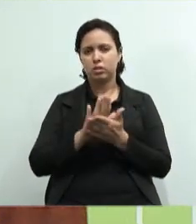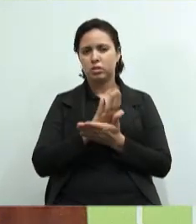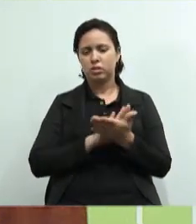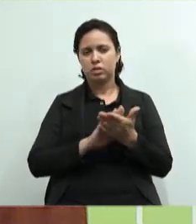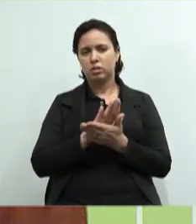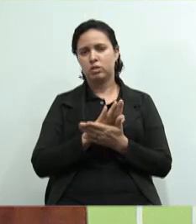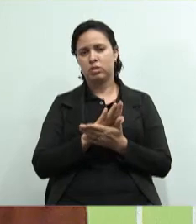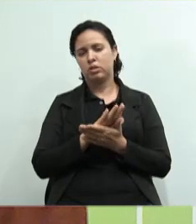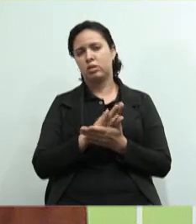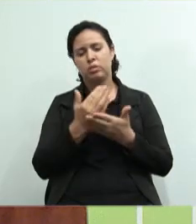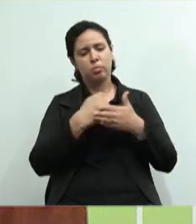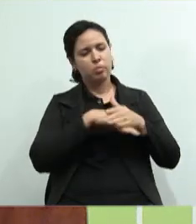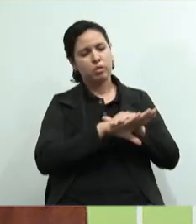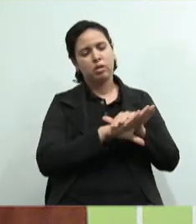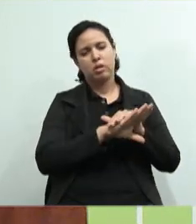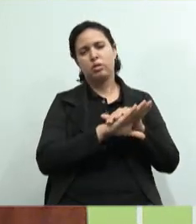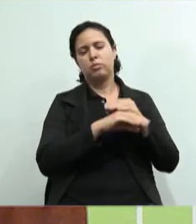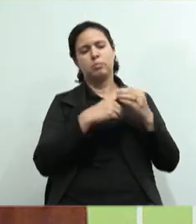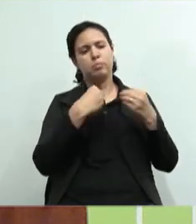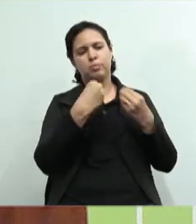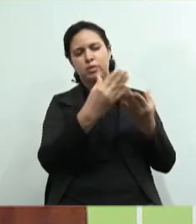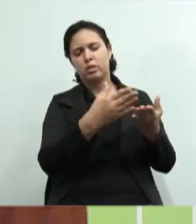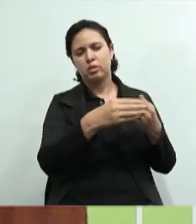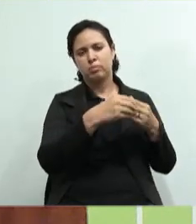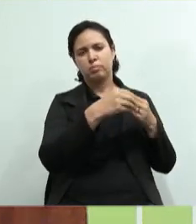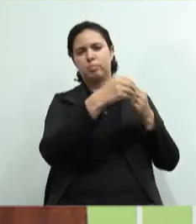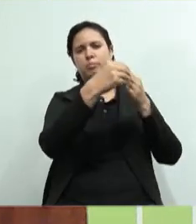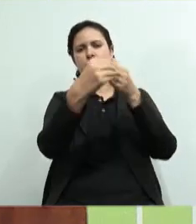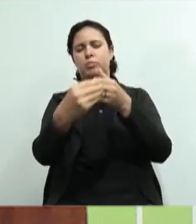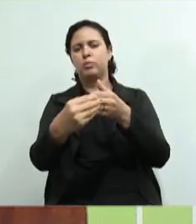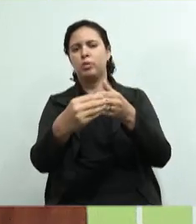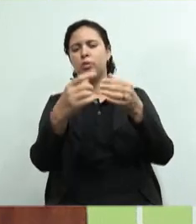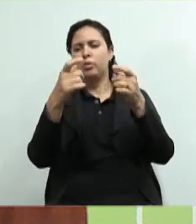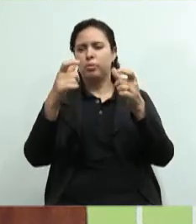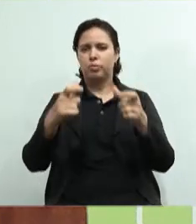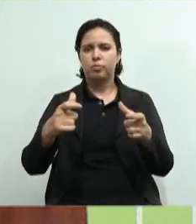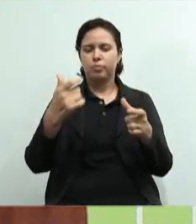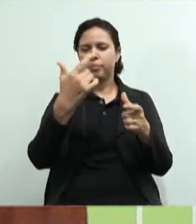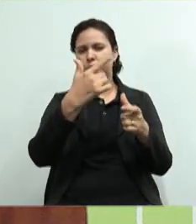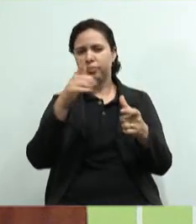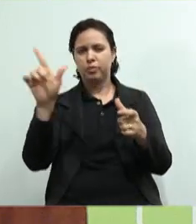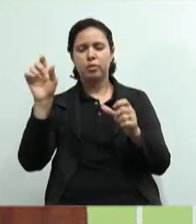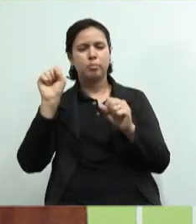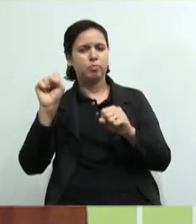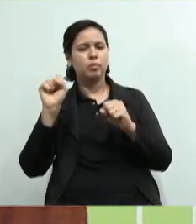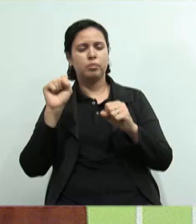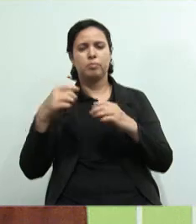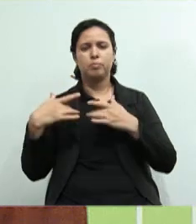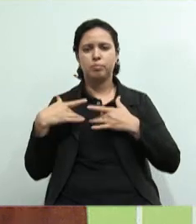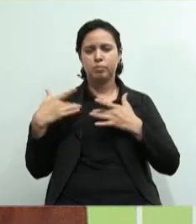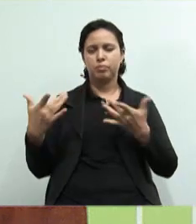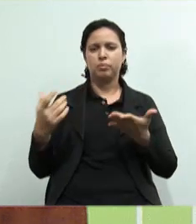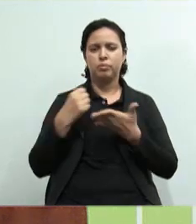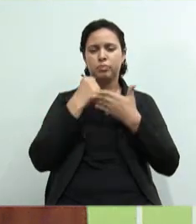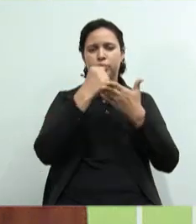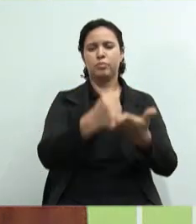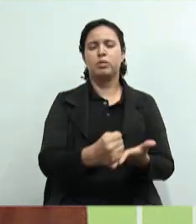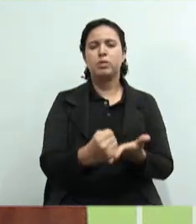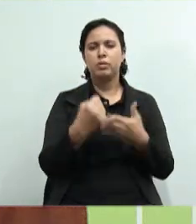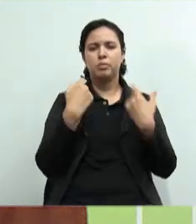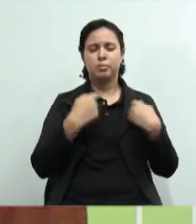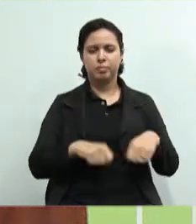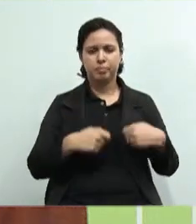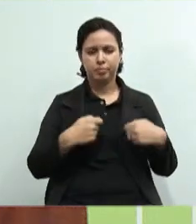eu descarto, mando para outro setor, posso fazer doação para quem precisa,